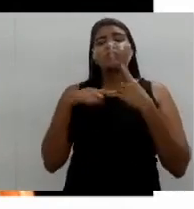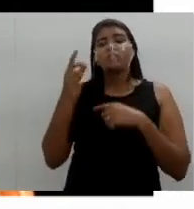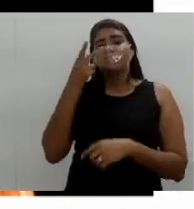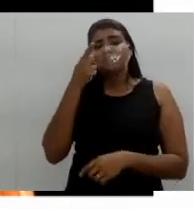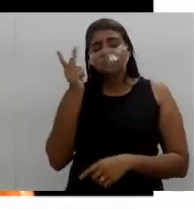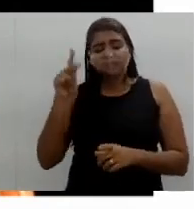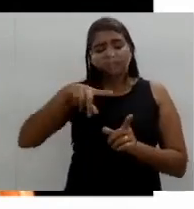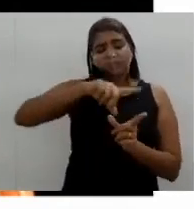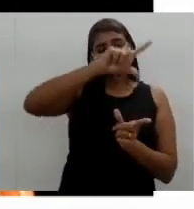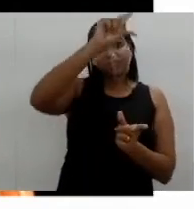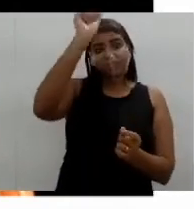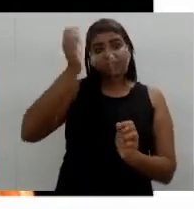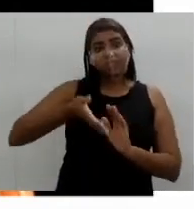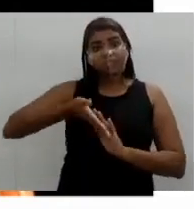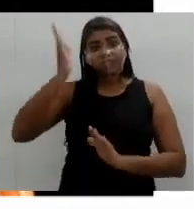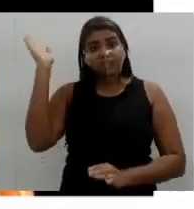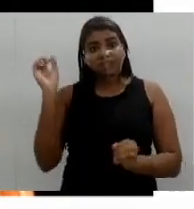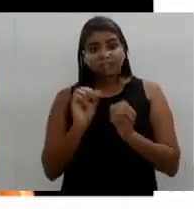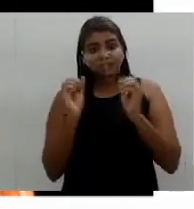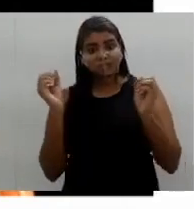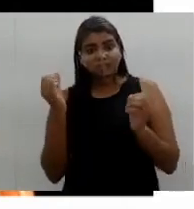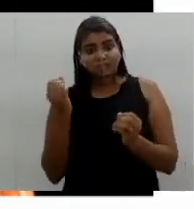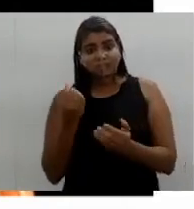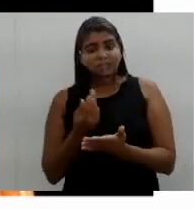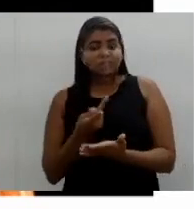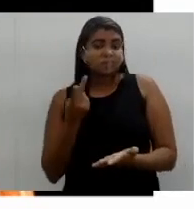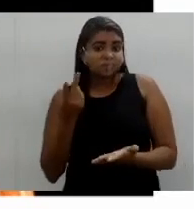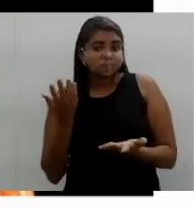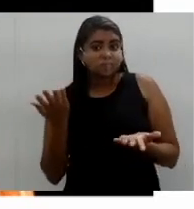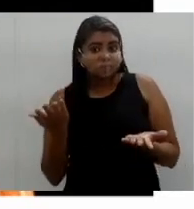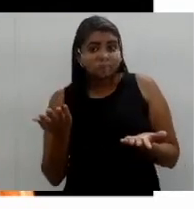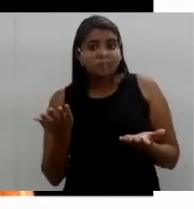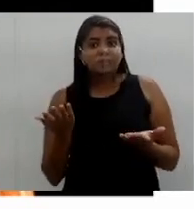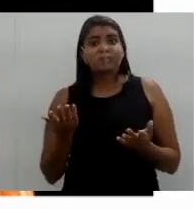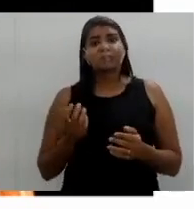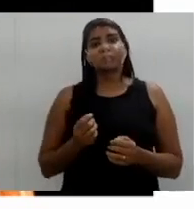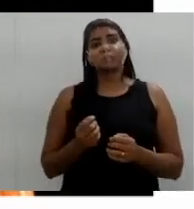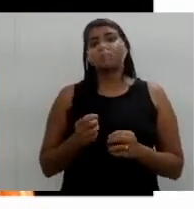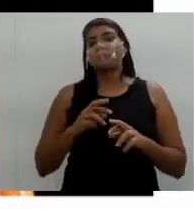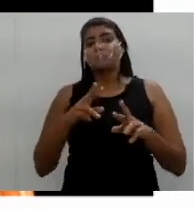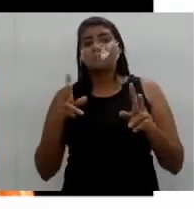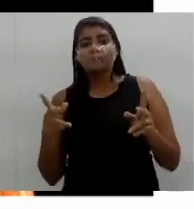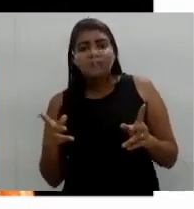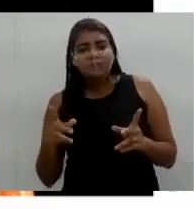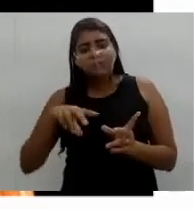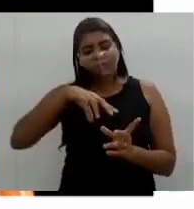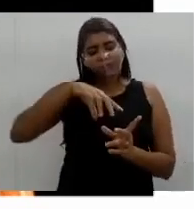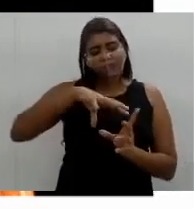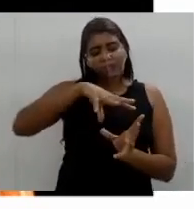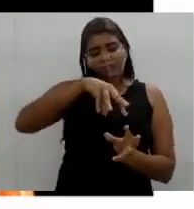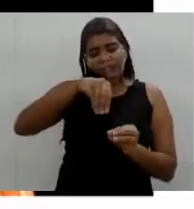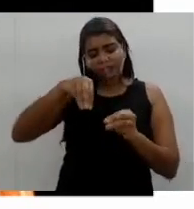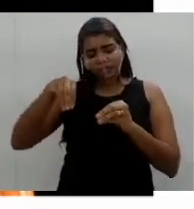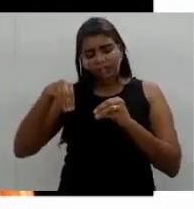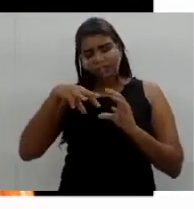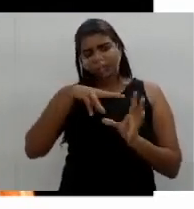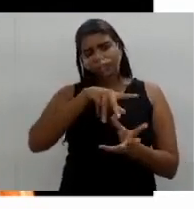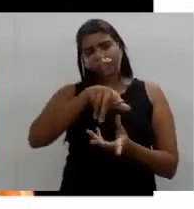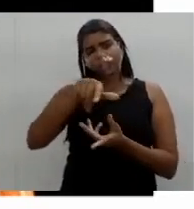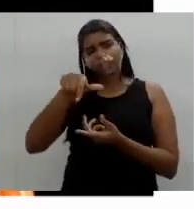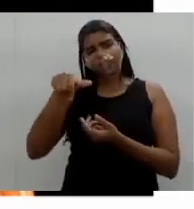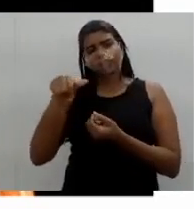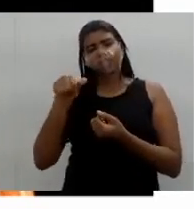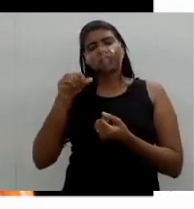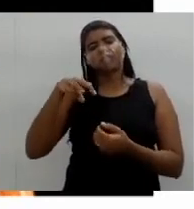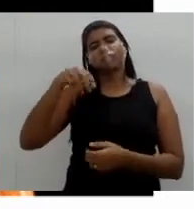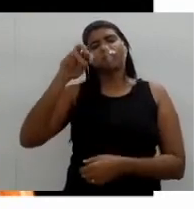né? Pretende realizar essa viagem interplanetária entre a Terra e Marte. A gente vai